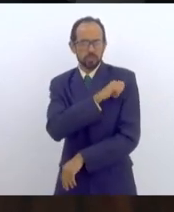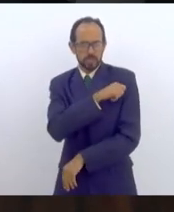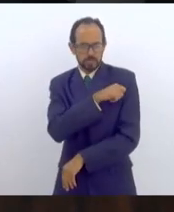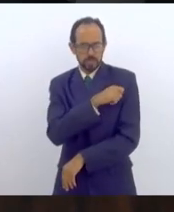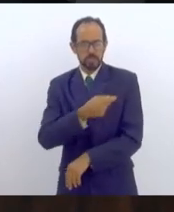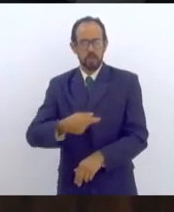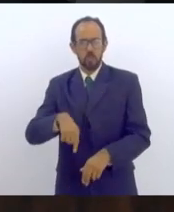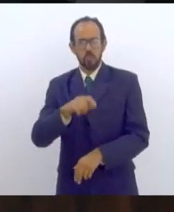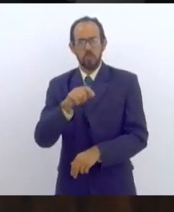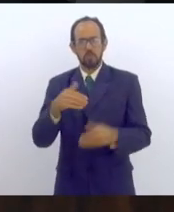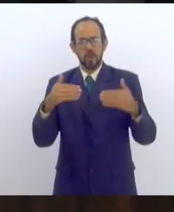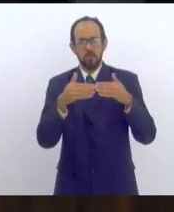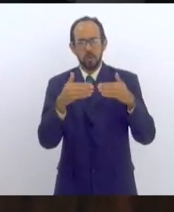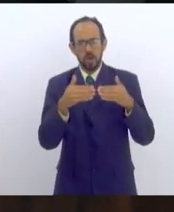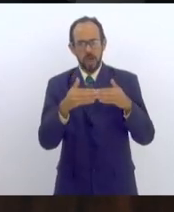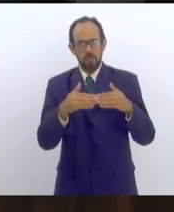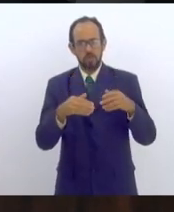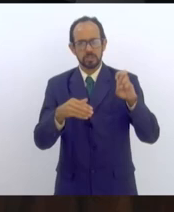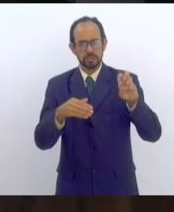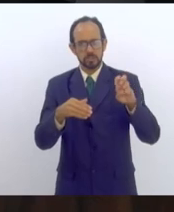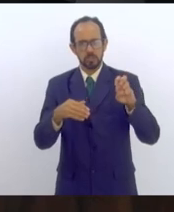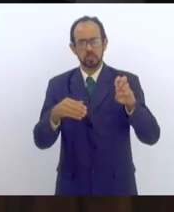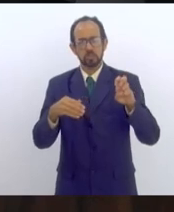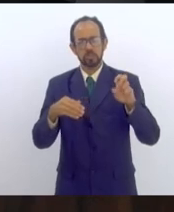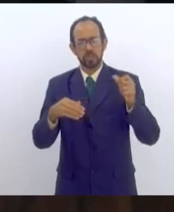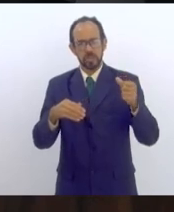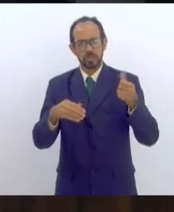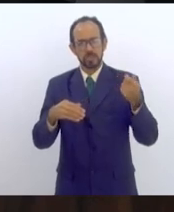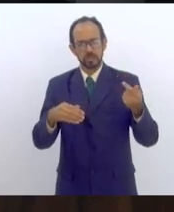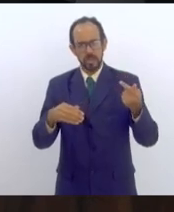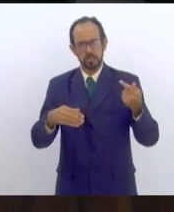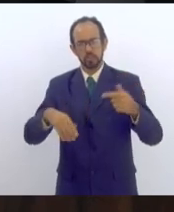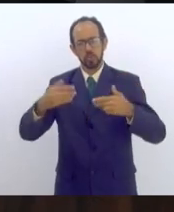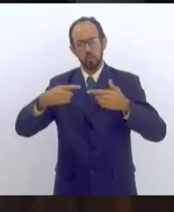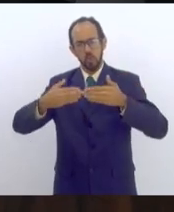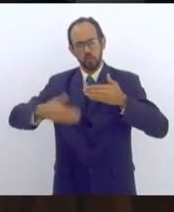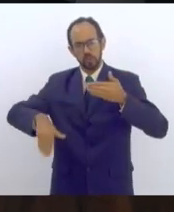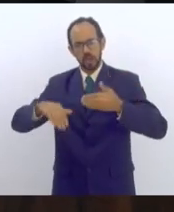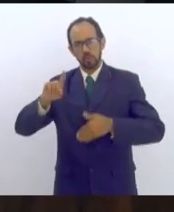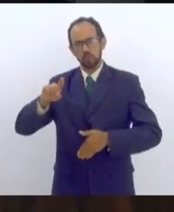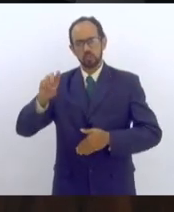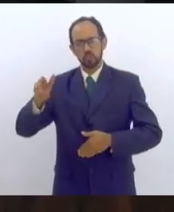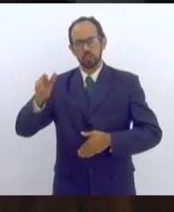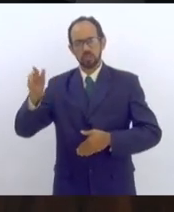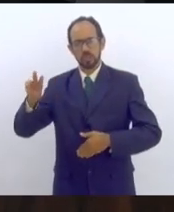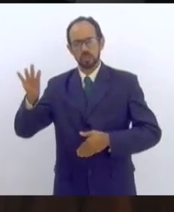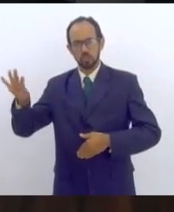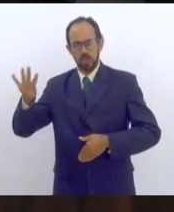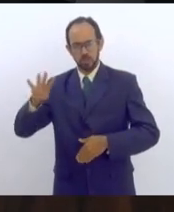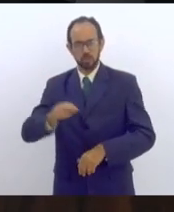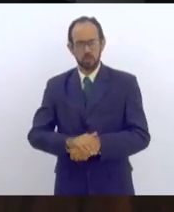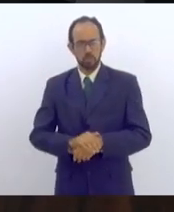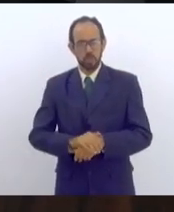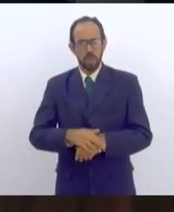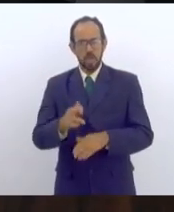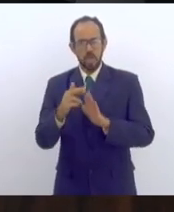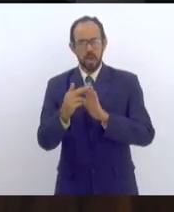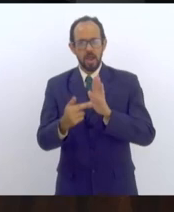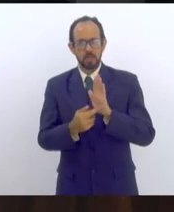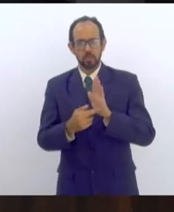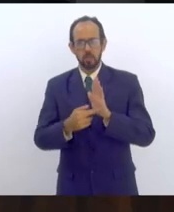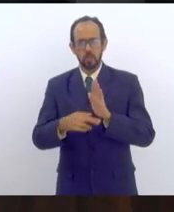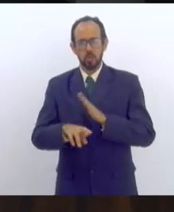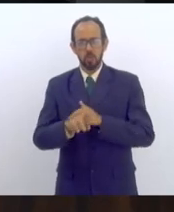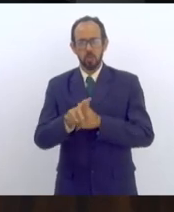controle, favorável às emendas 5, 6 e 7, contrárias às emendas 1, 2, 3 e 4. Relatores, deputados Rodrigo Bacelar, Marta